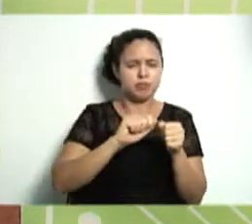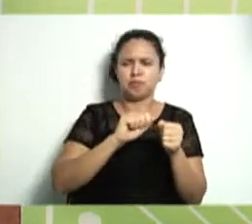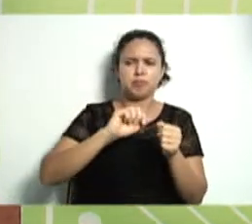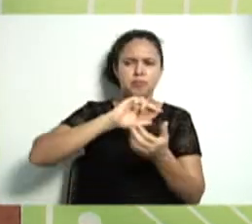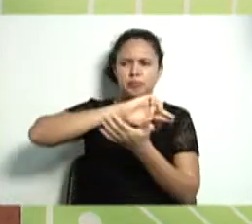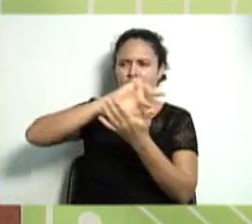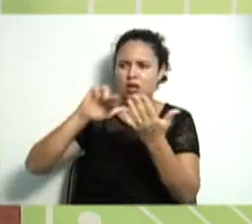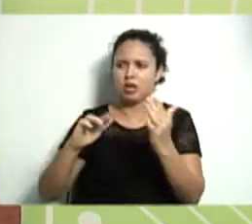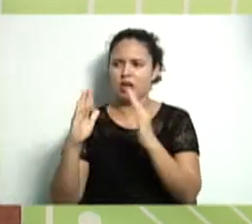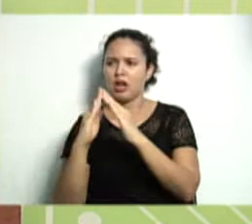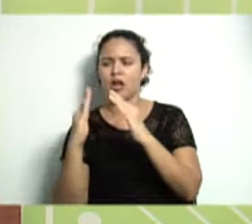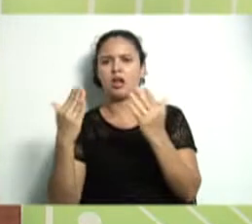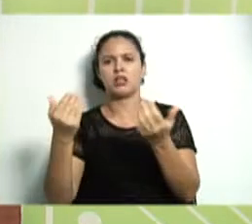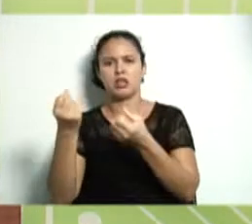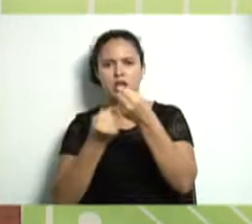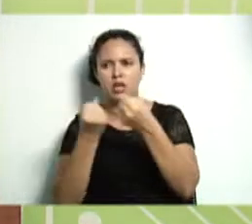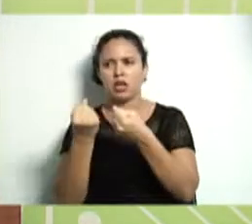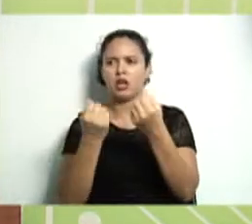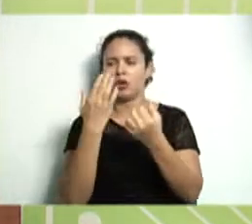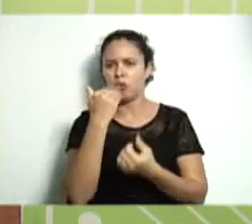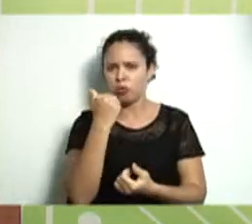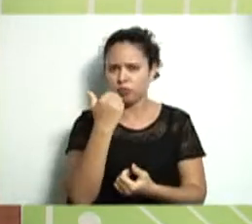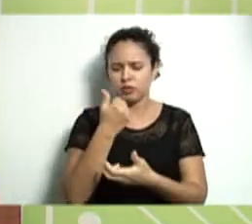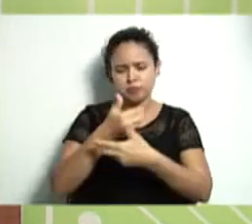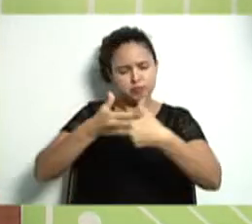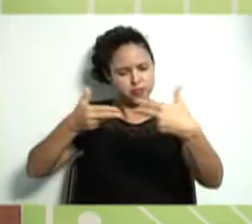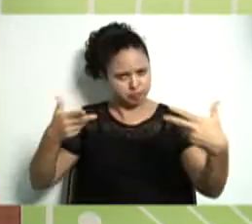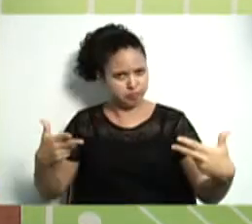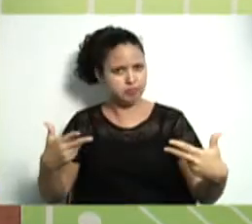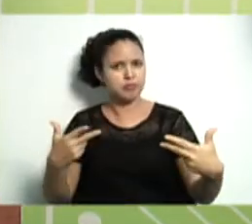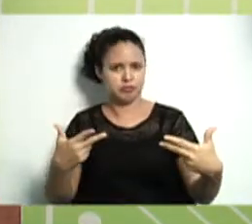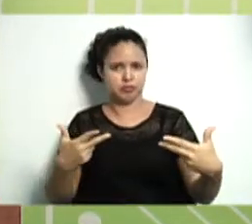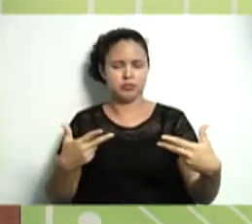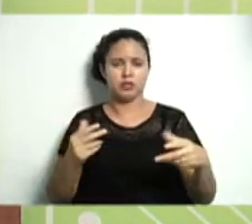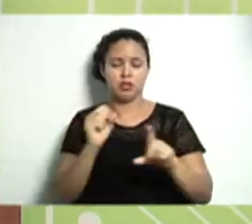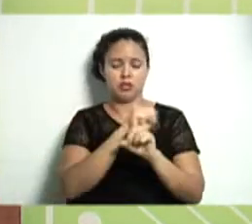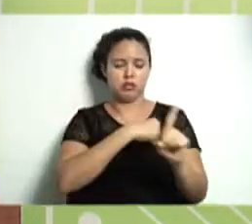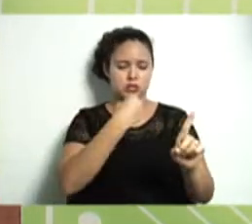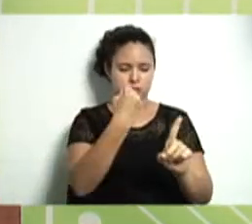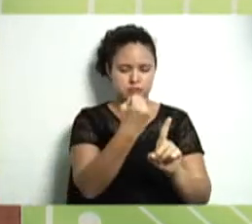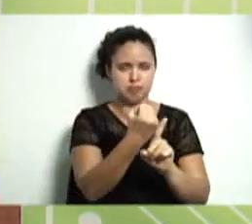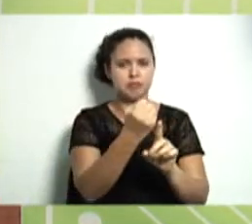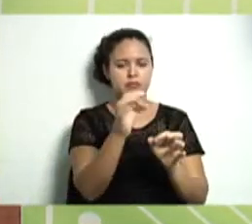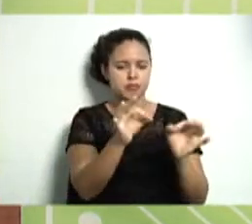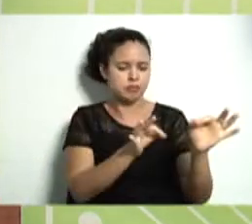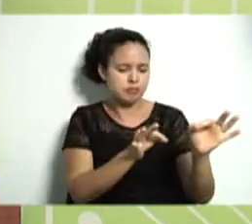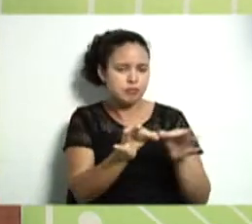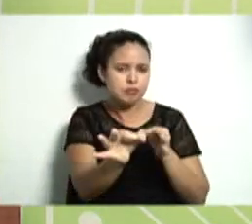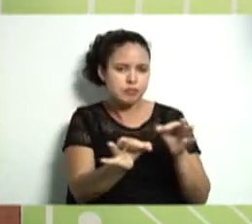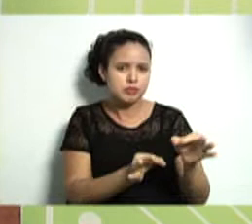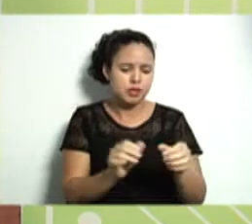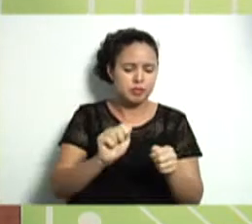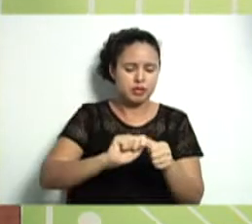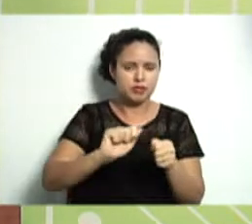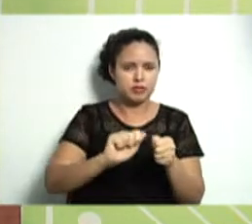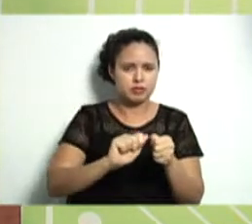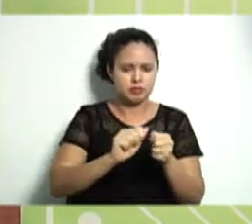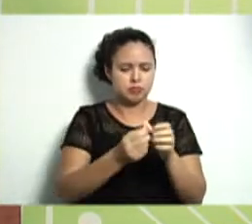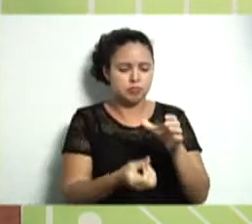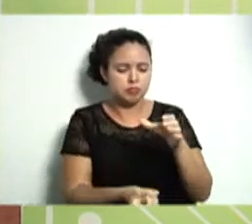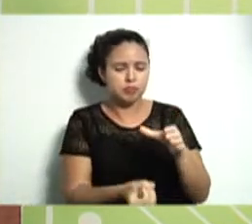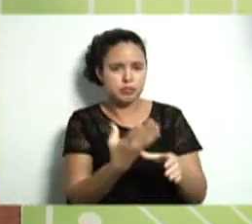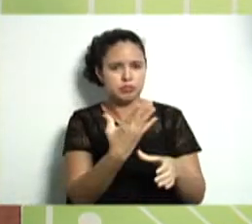de produção, a forma como as sociedades humanas se organizaram para produzir os bens de que